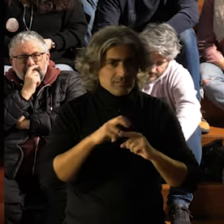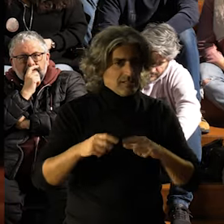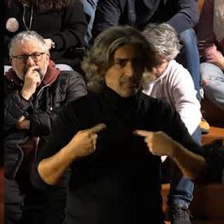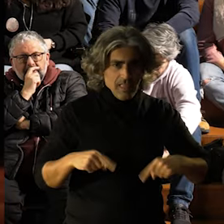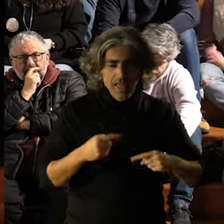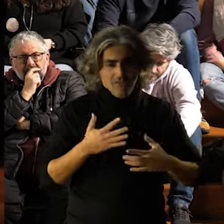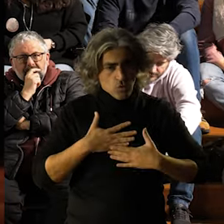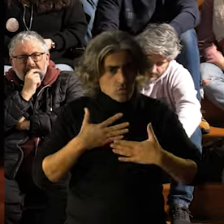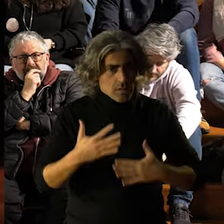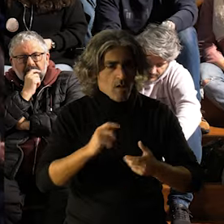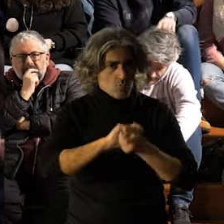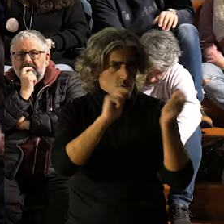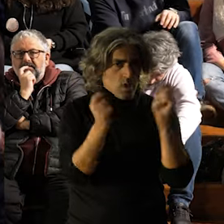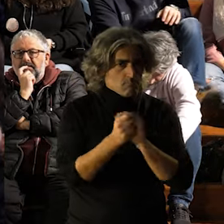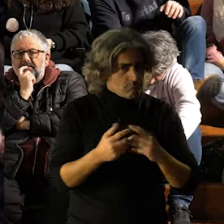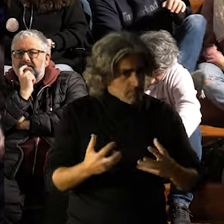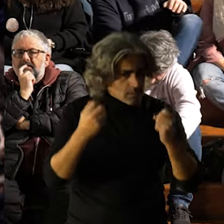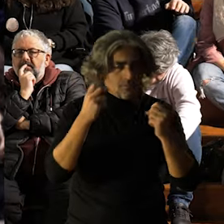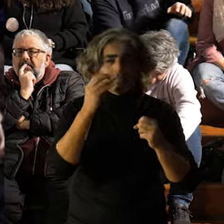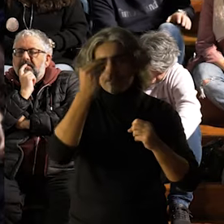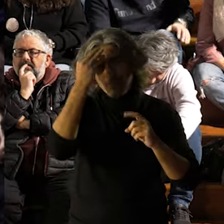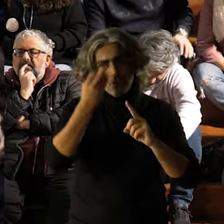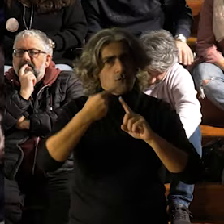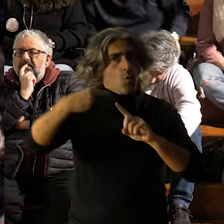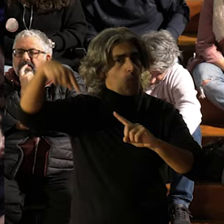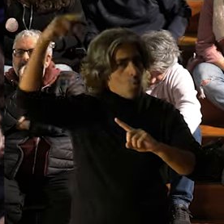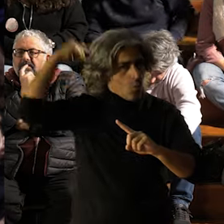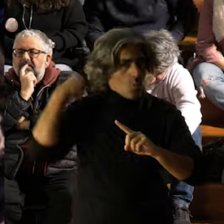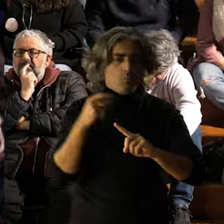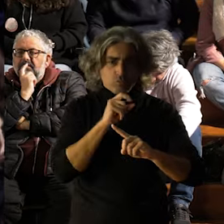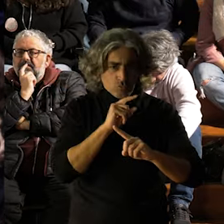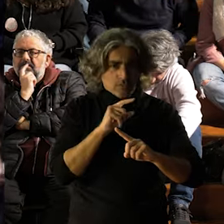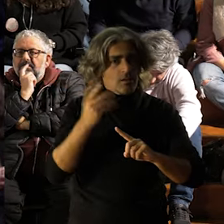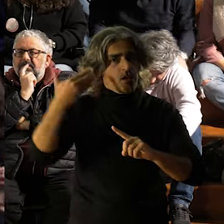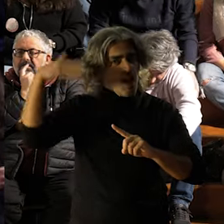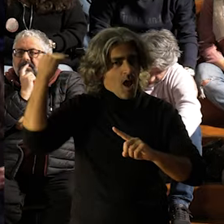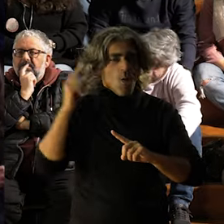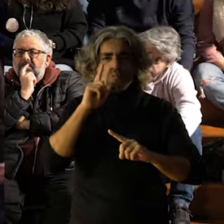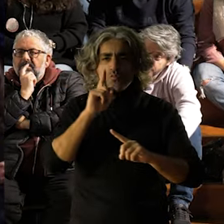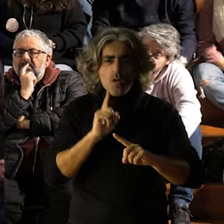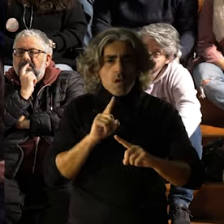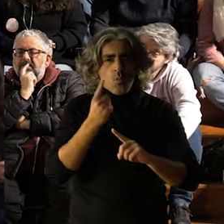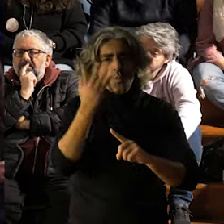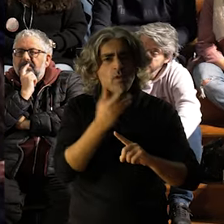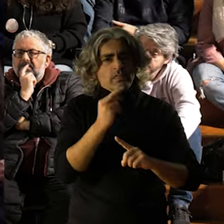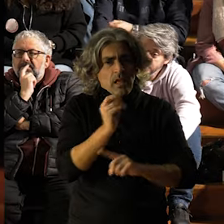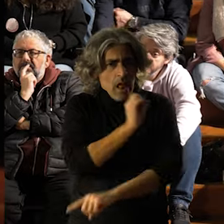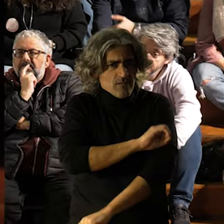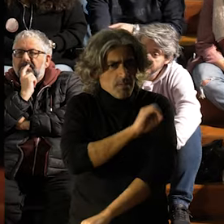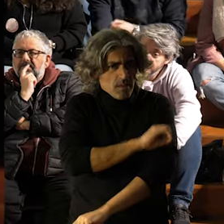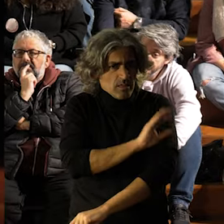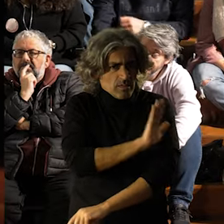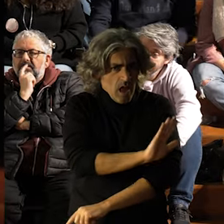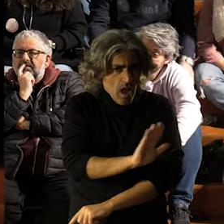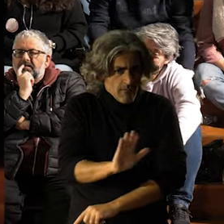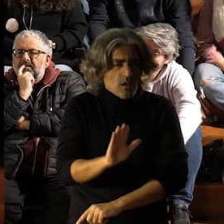mudar. É sabermos que como foi possível passarmos de um país em que as mulheres eram um terço analfabetas